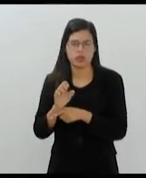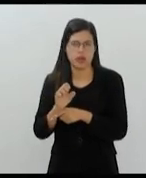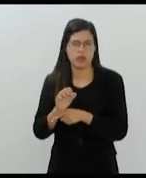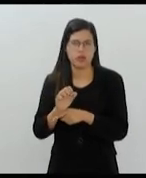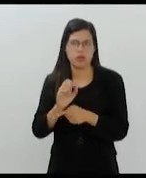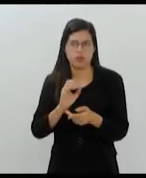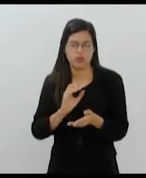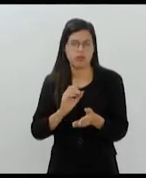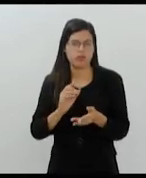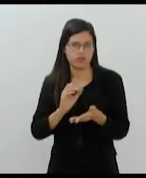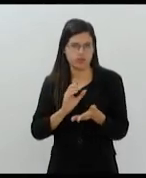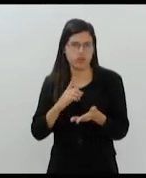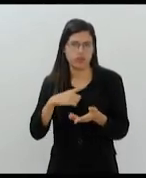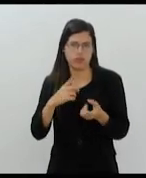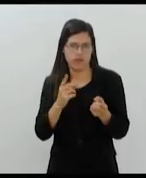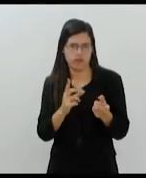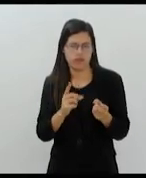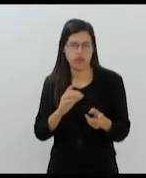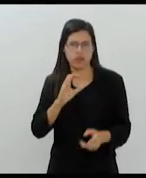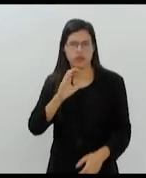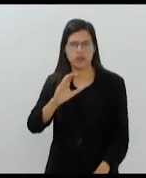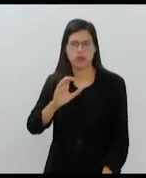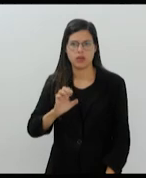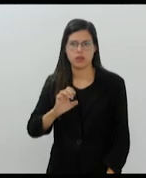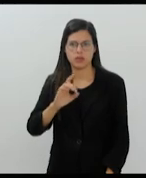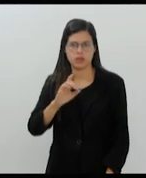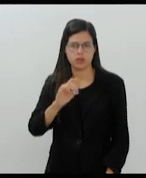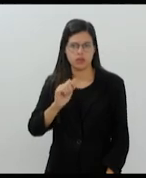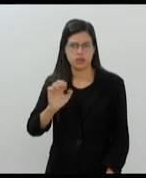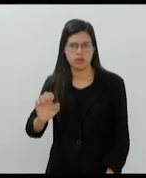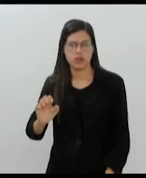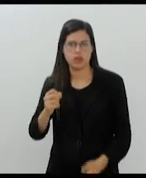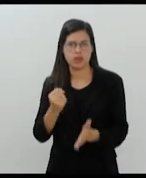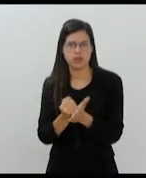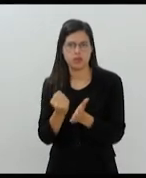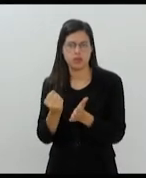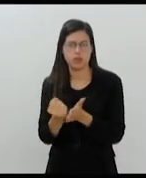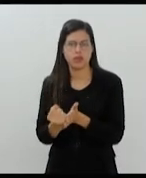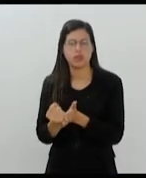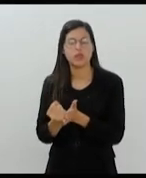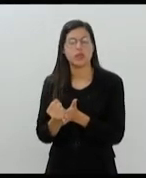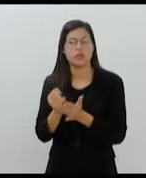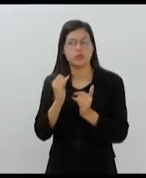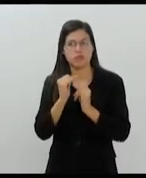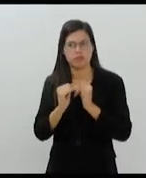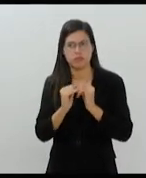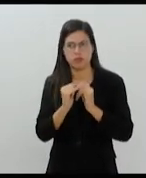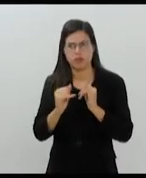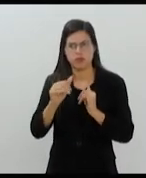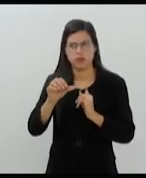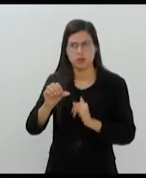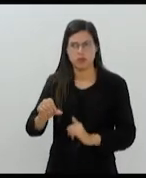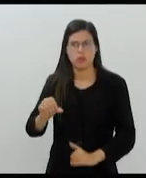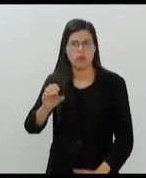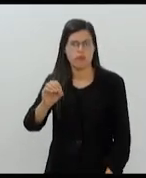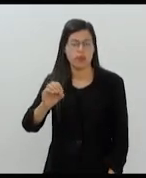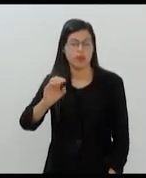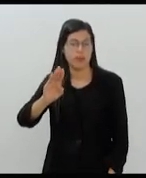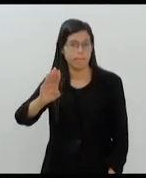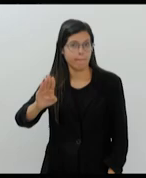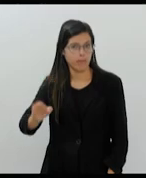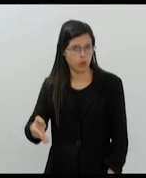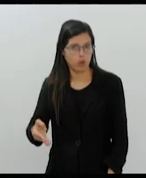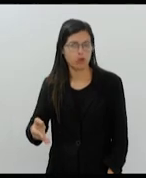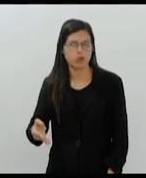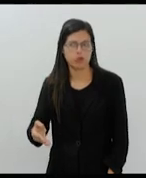com a venda da SEDAE. E este contrato foi de aproximadamente 90 milhões,